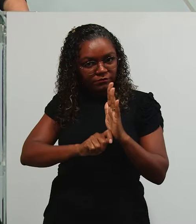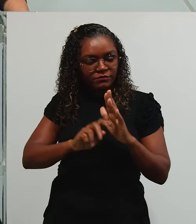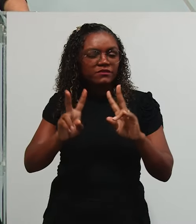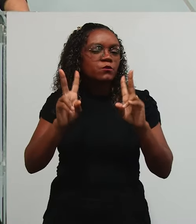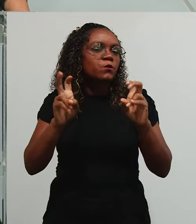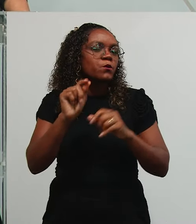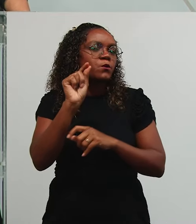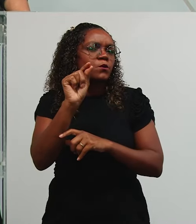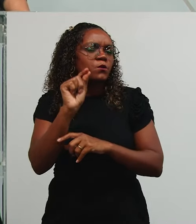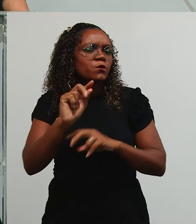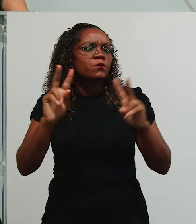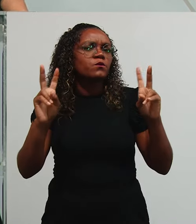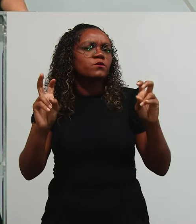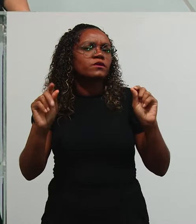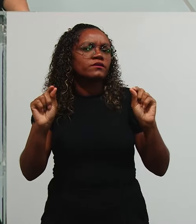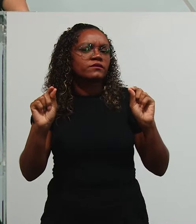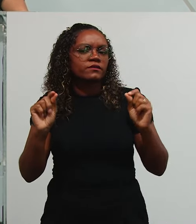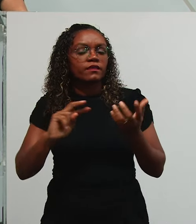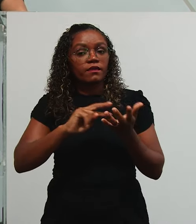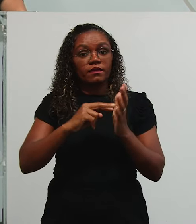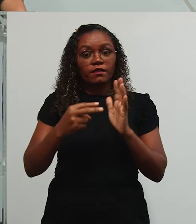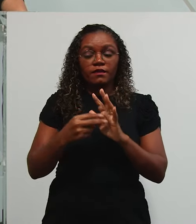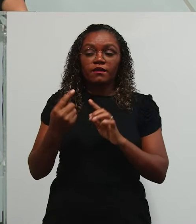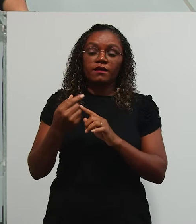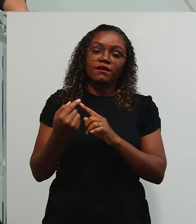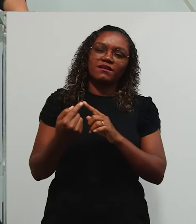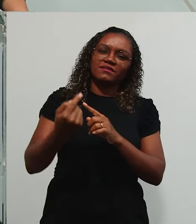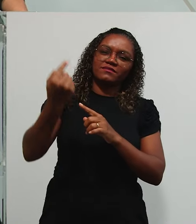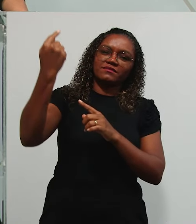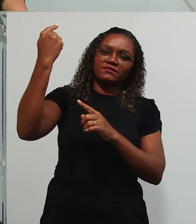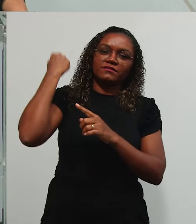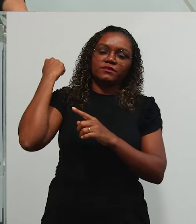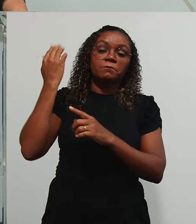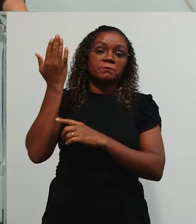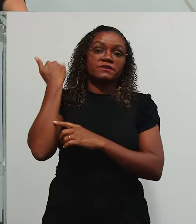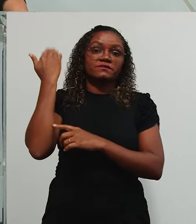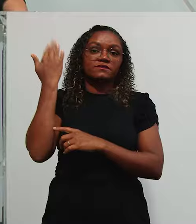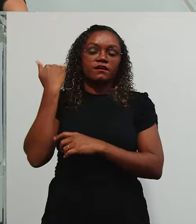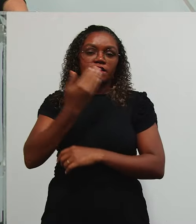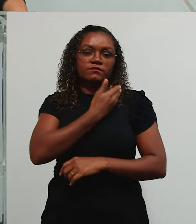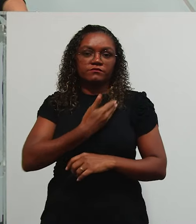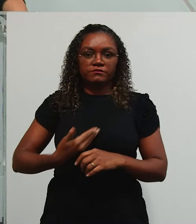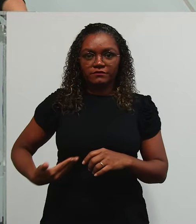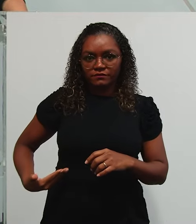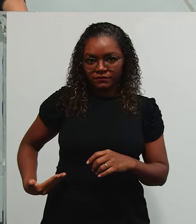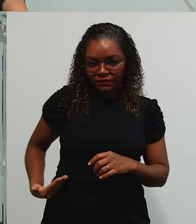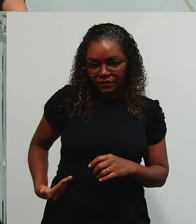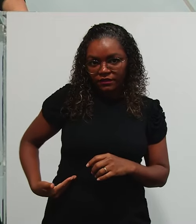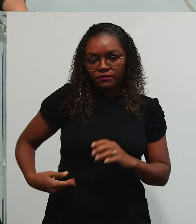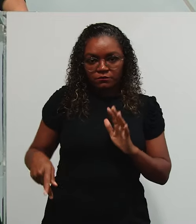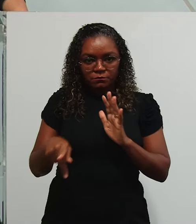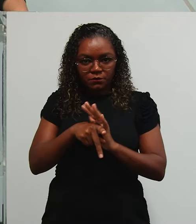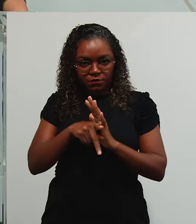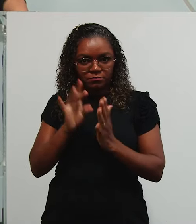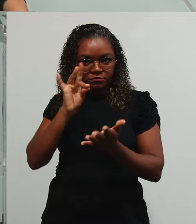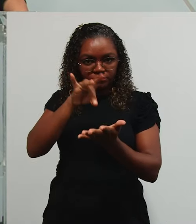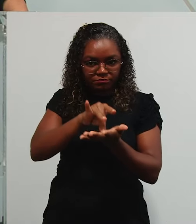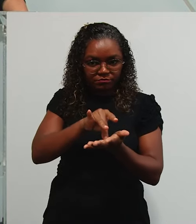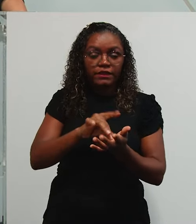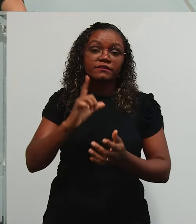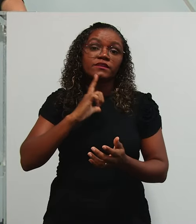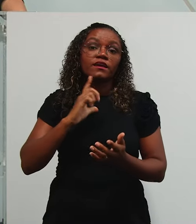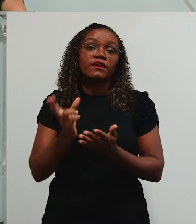situações mais antigas que nós temos desde que o estado com e maiúsculo é estado a